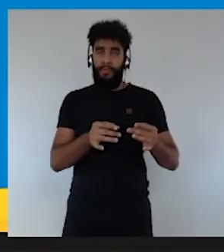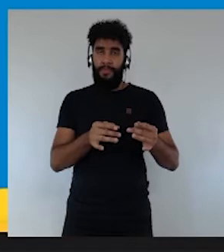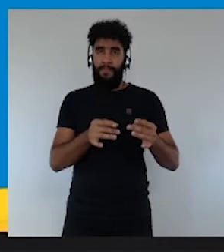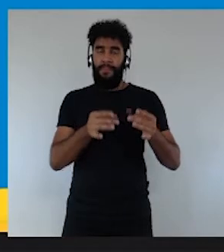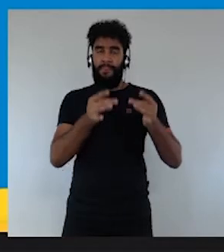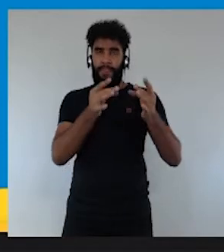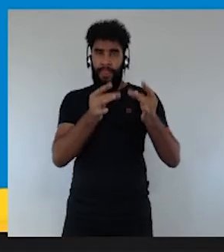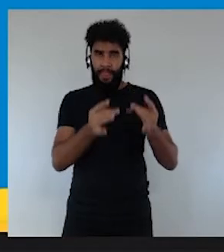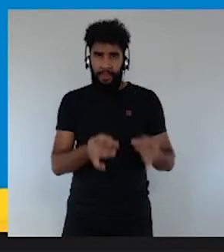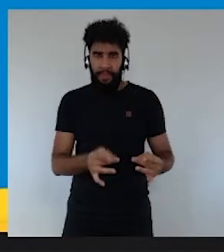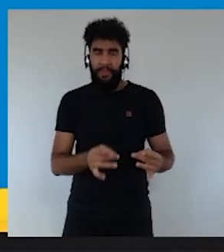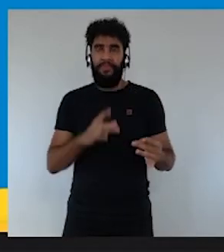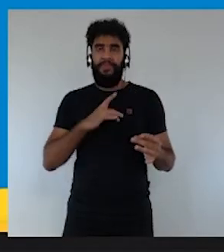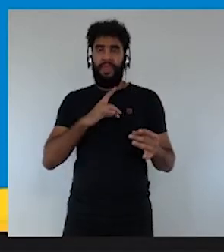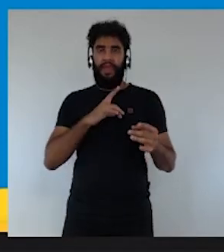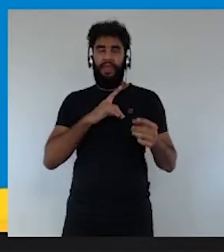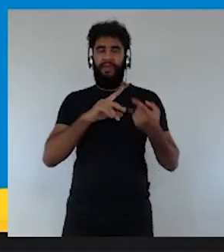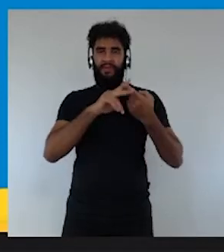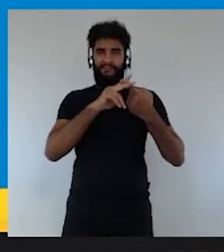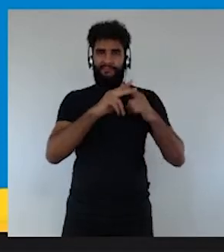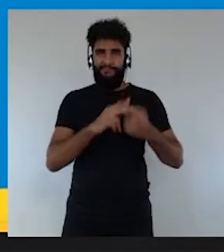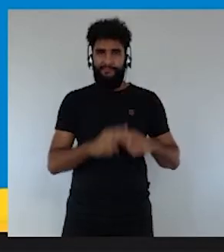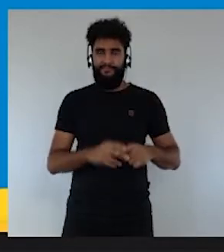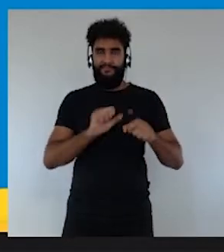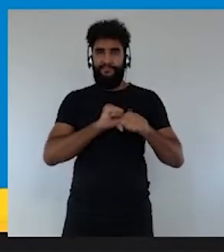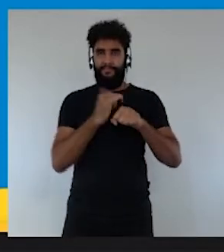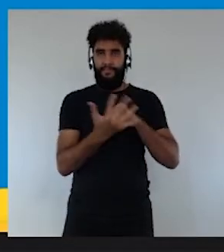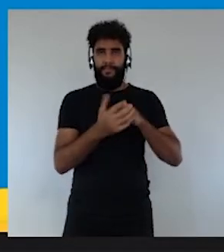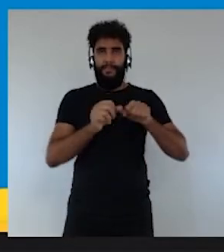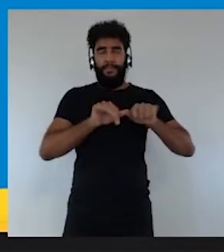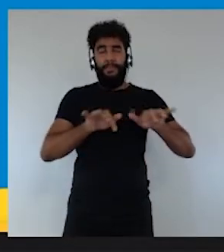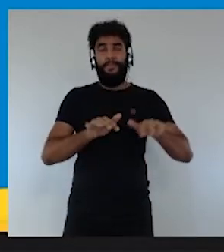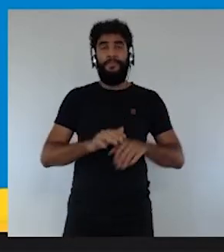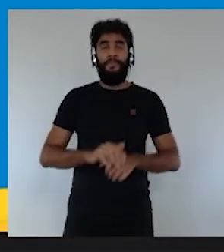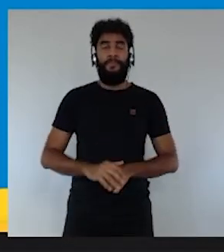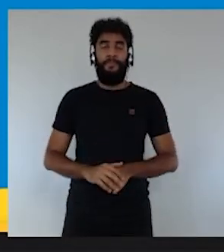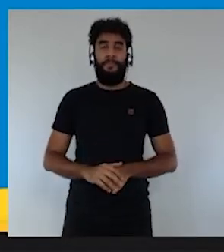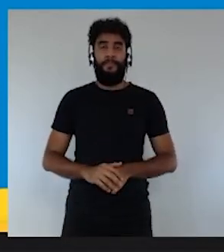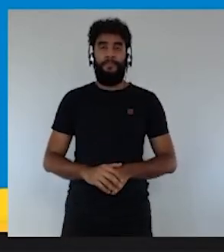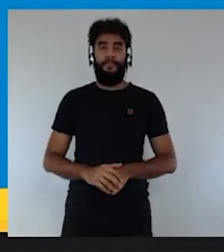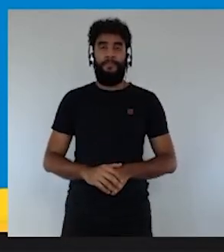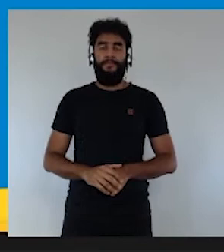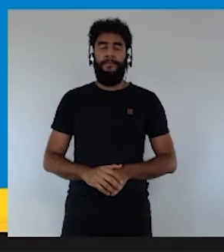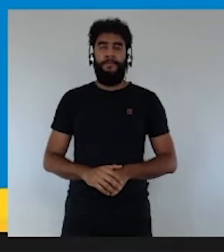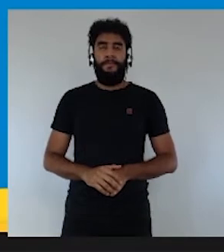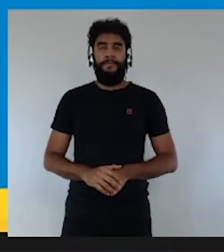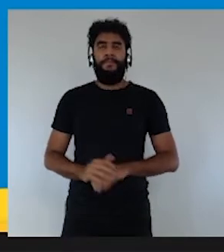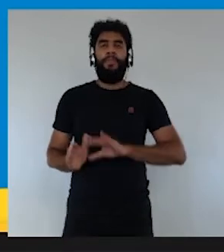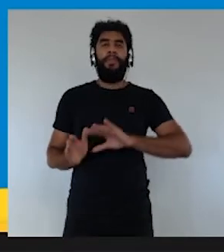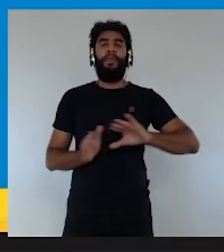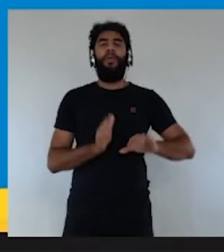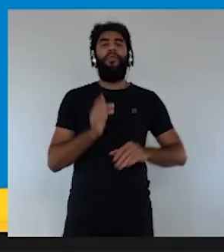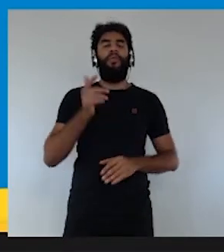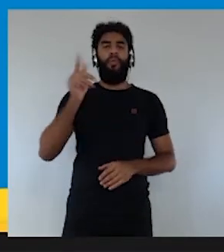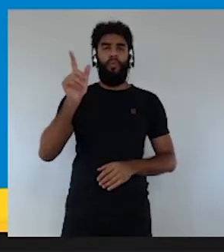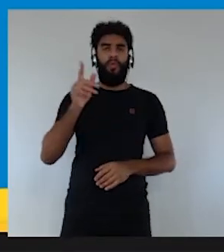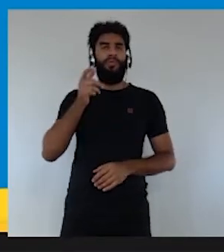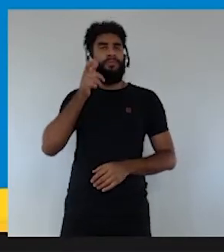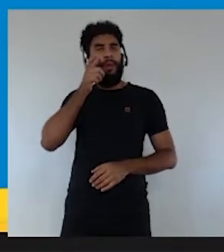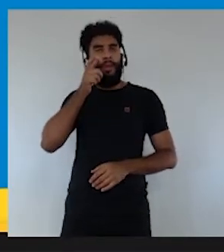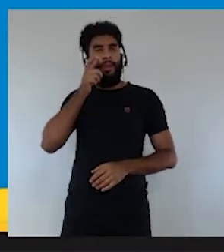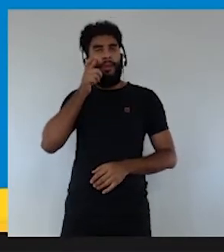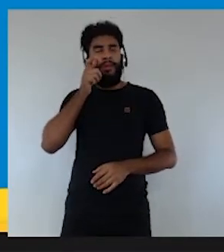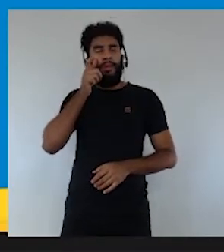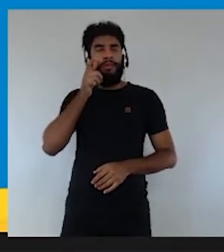das alterações geradas pela pandemia. Agora, outro ponto muito legal, muito interessante que